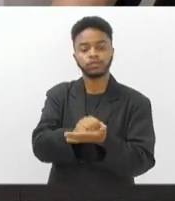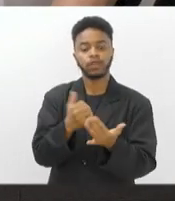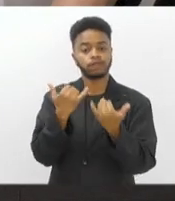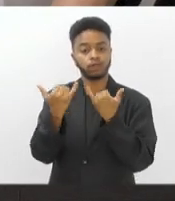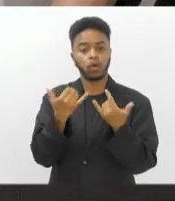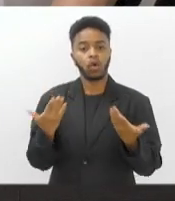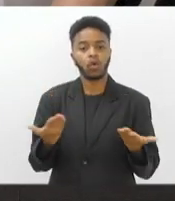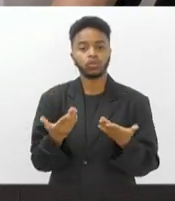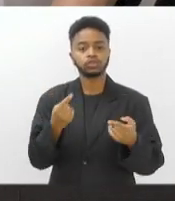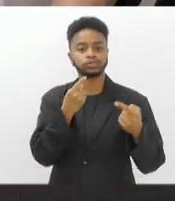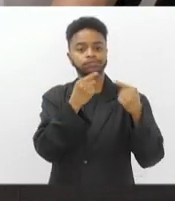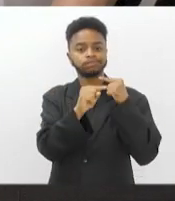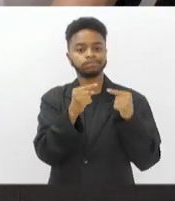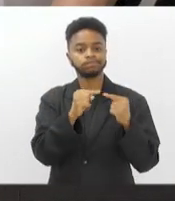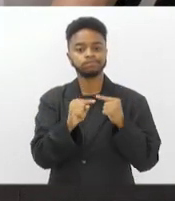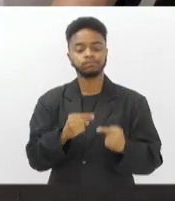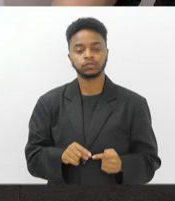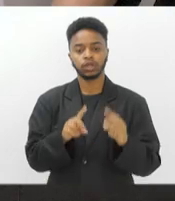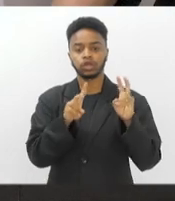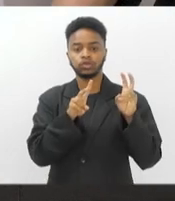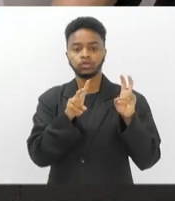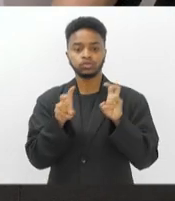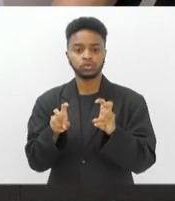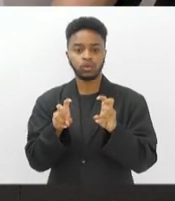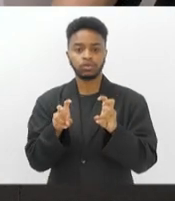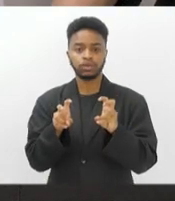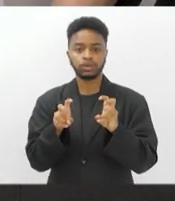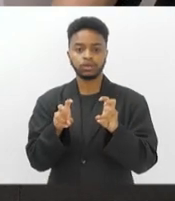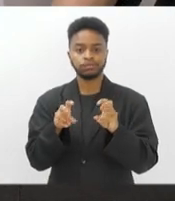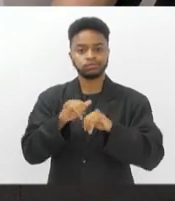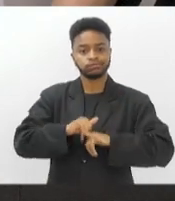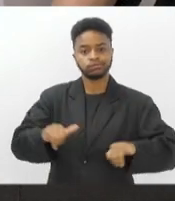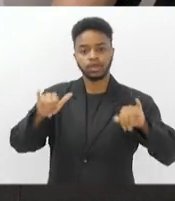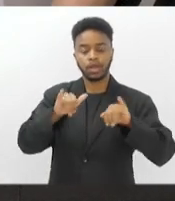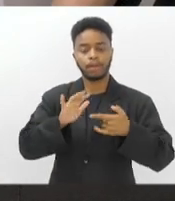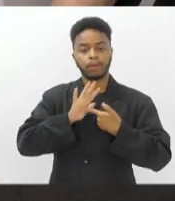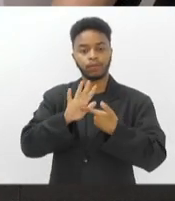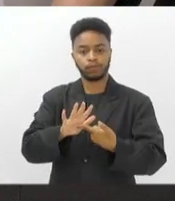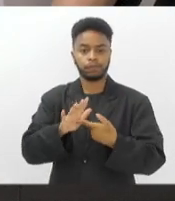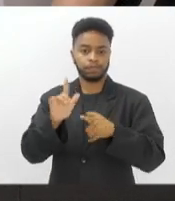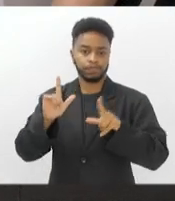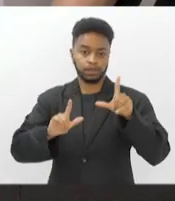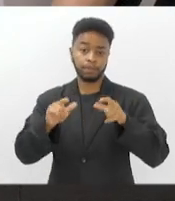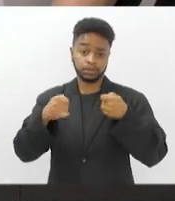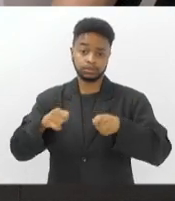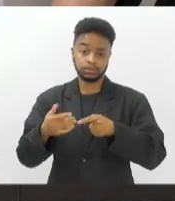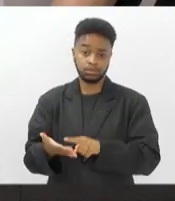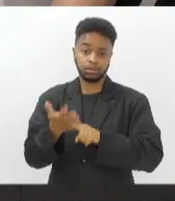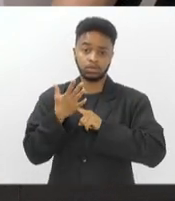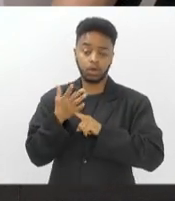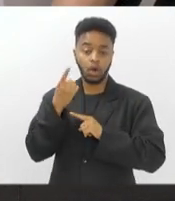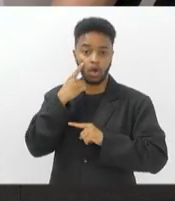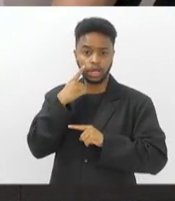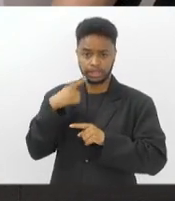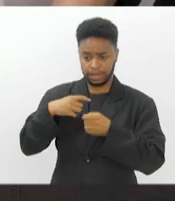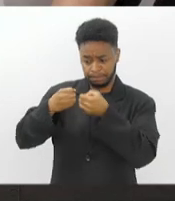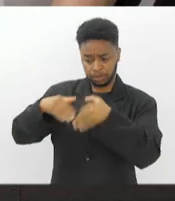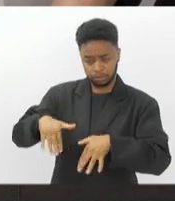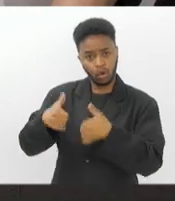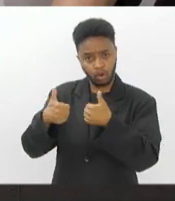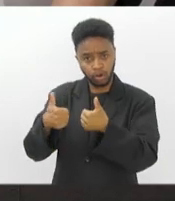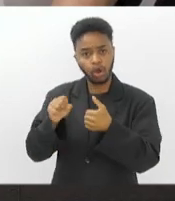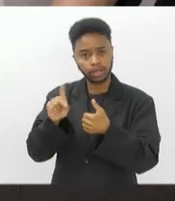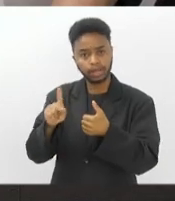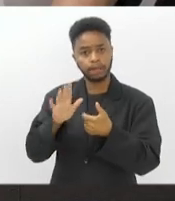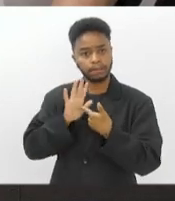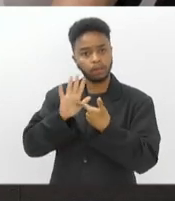divergentes em relação ao que são apresentados pela mídia de cara precisa dizer pra gente tá com prejuízo Então abre os balancetes